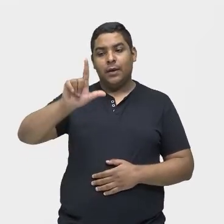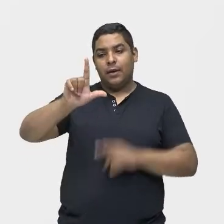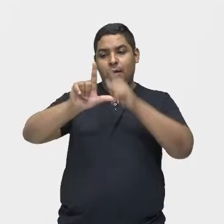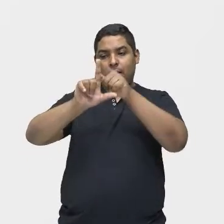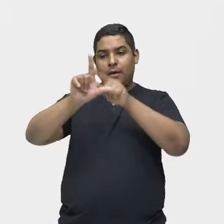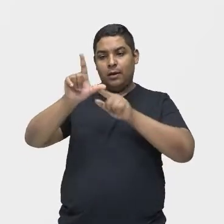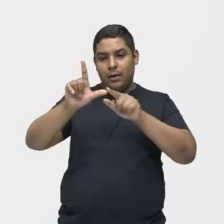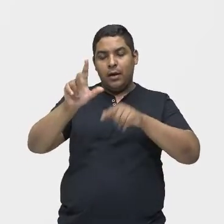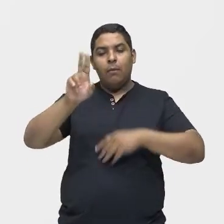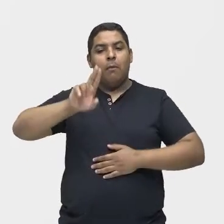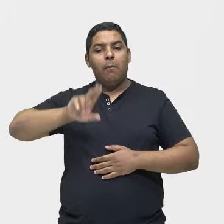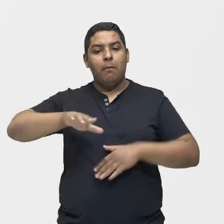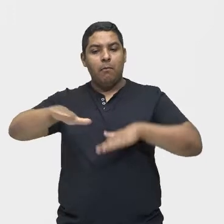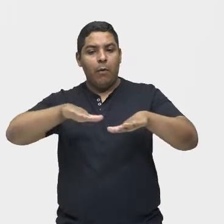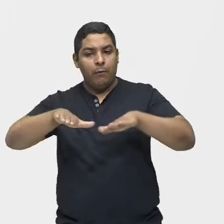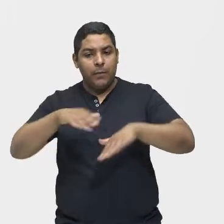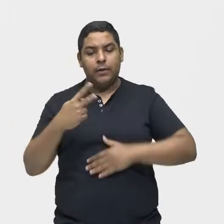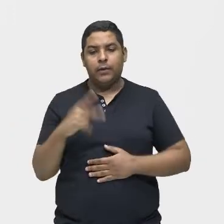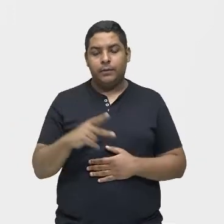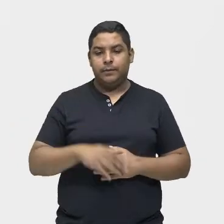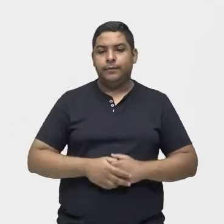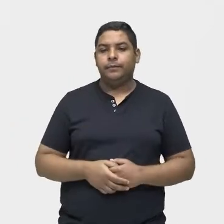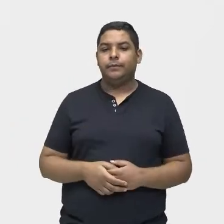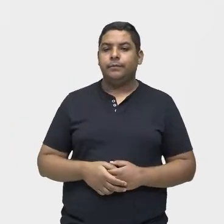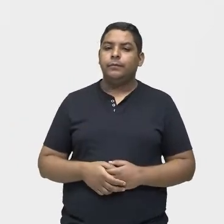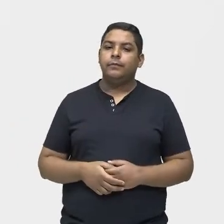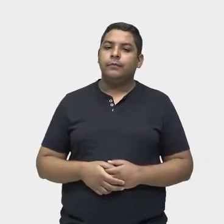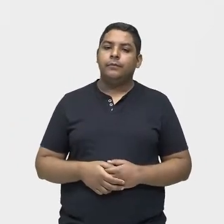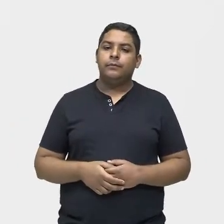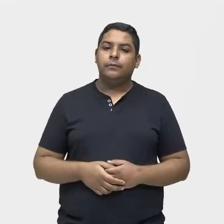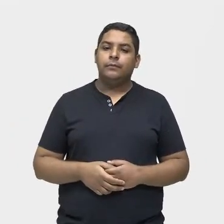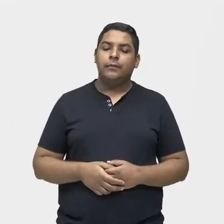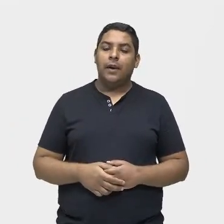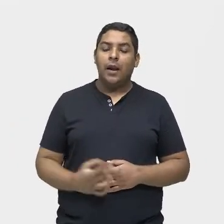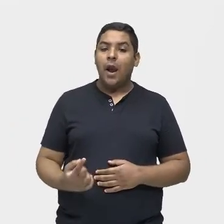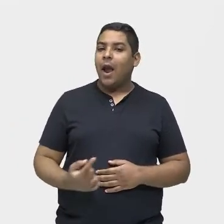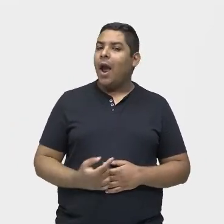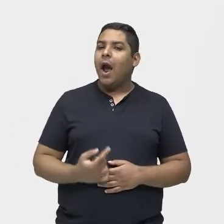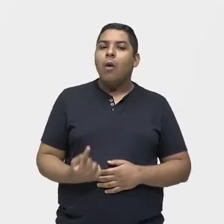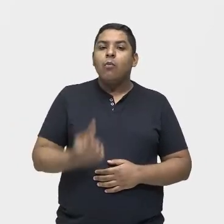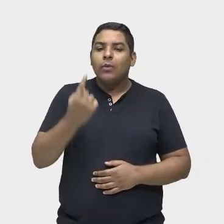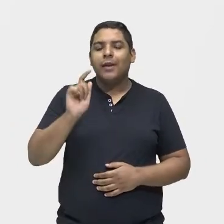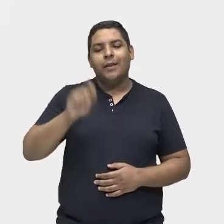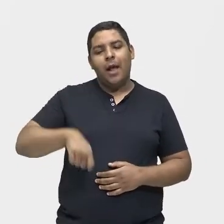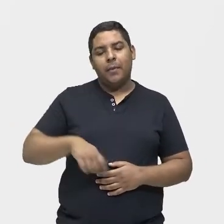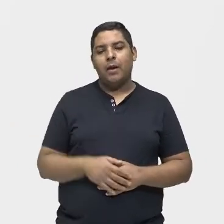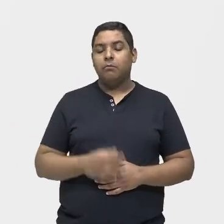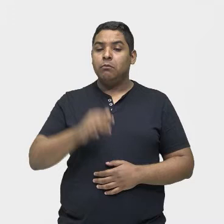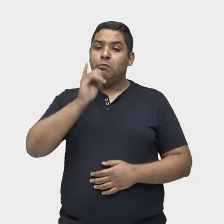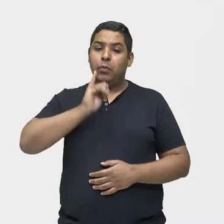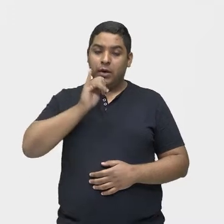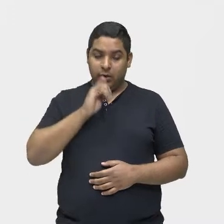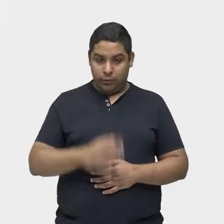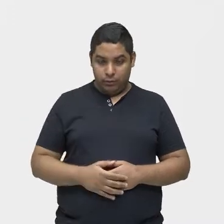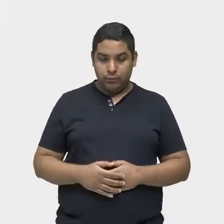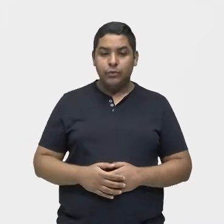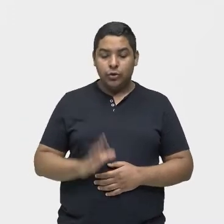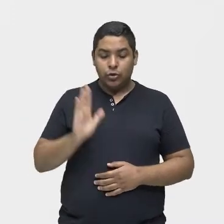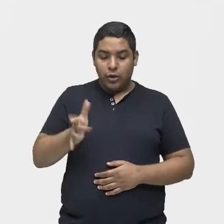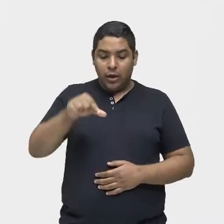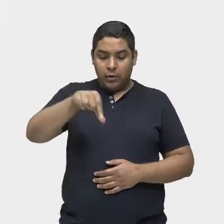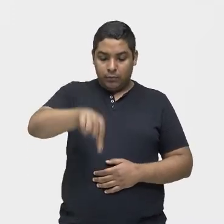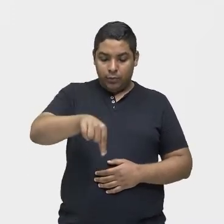a única peça que pode pular por cima de outra. As demais não podem. Se tiver uma peça no meio do